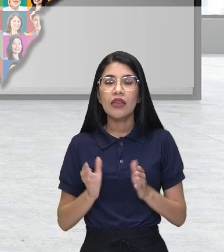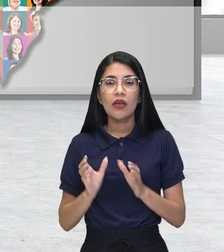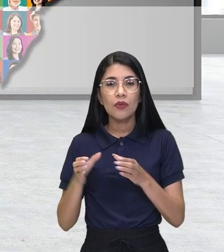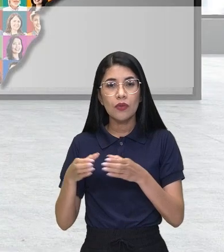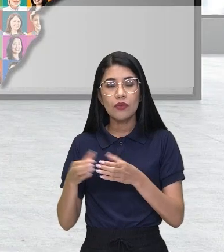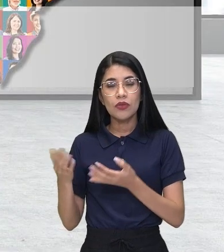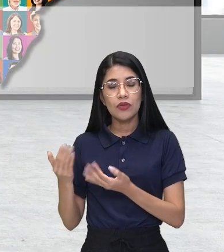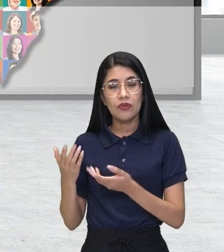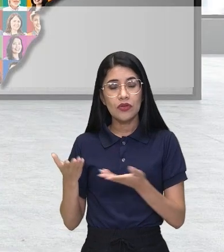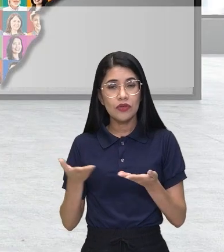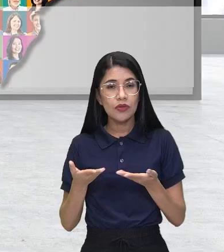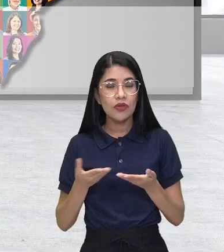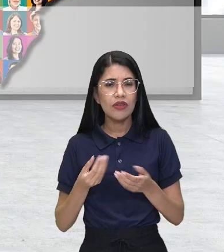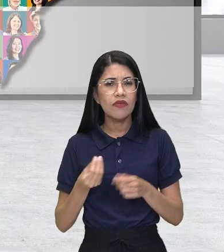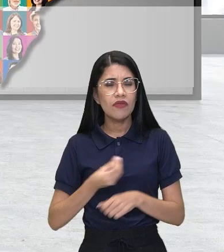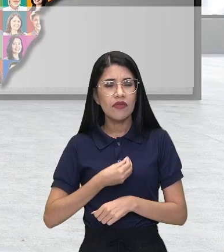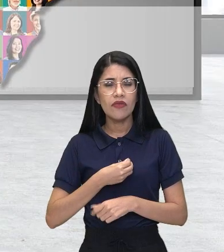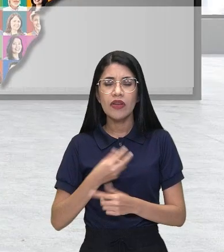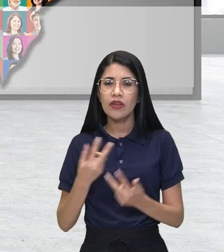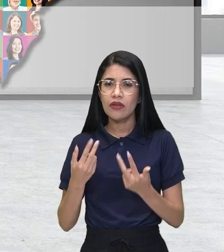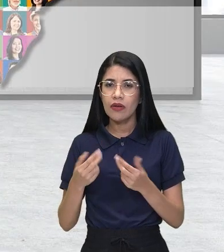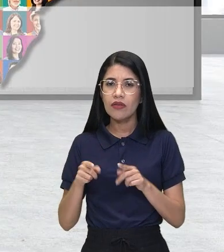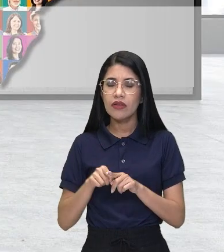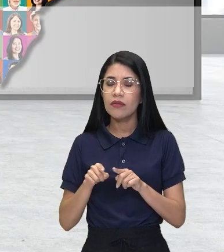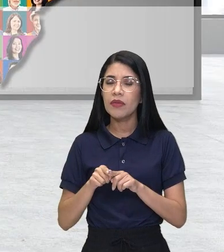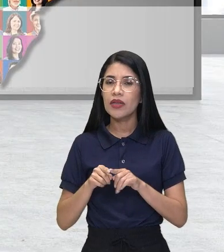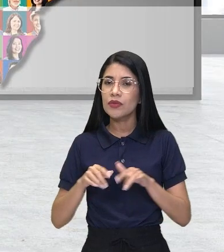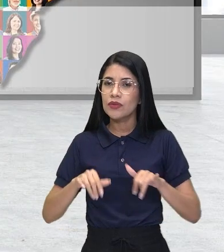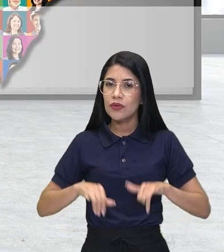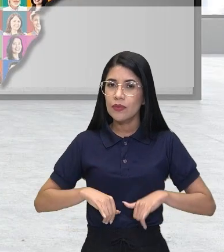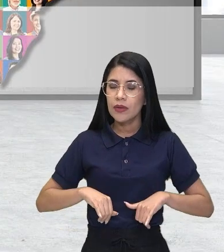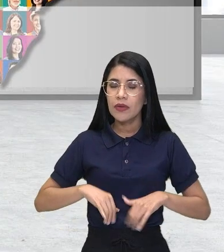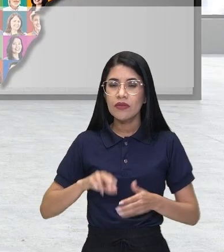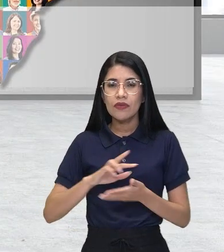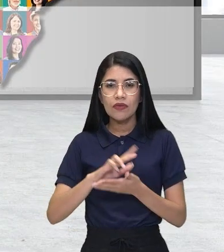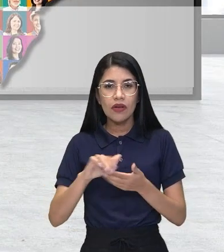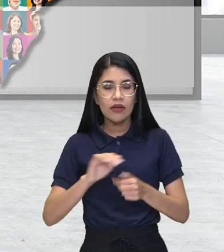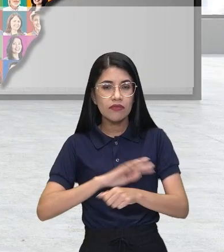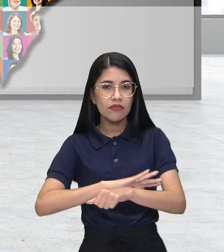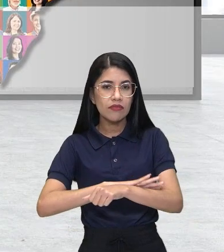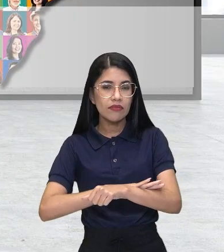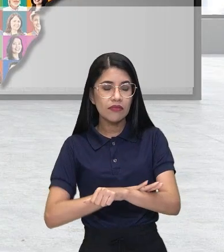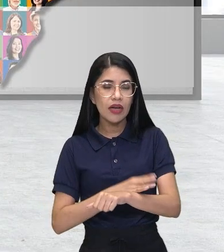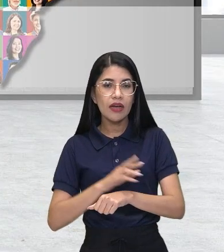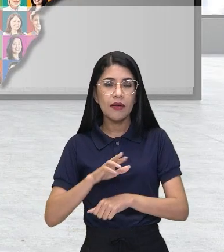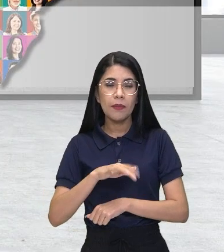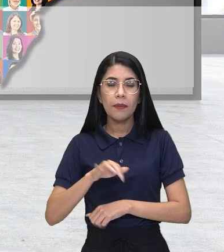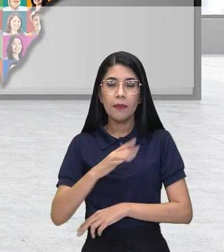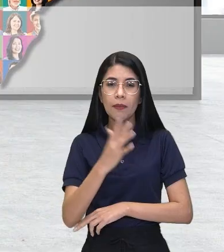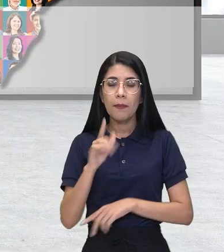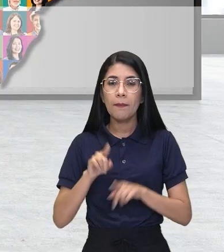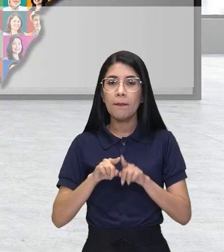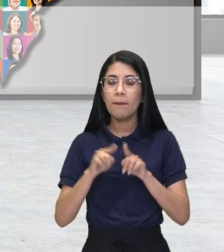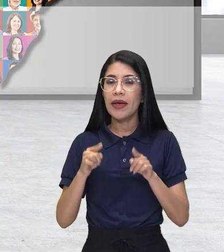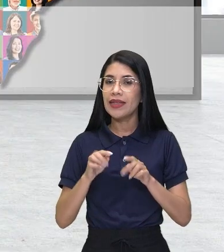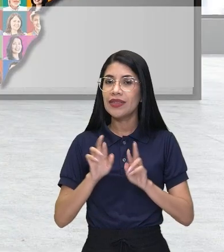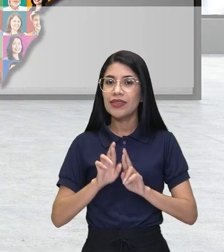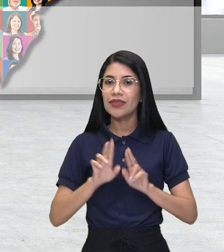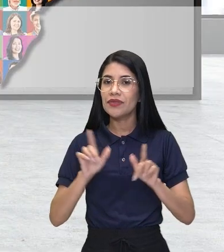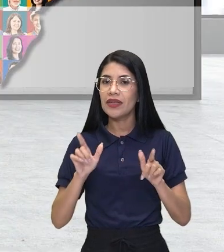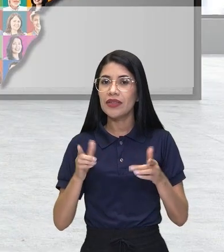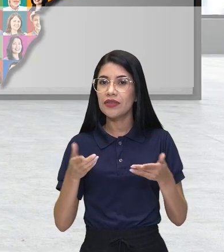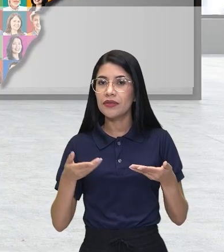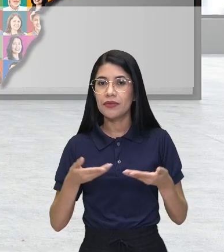jovens, eles viveram também esse tipo de degradação, né, de racismo ambiental, mas em outra dimensão, em outras proporções,